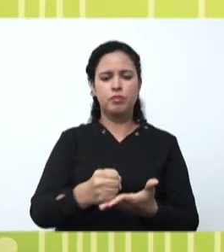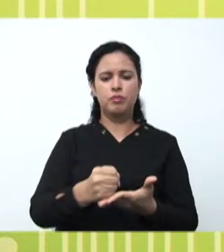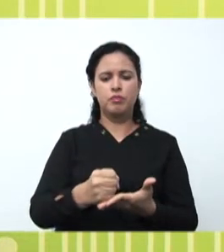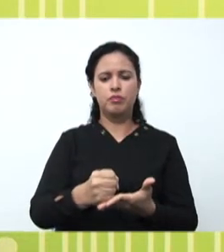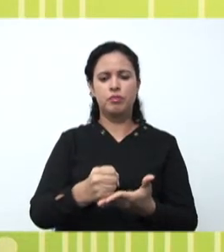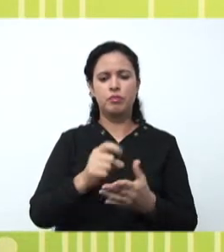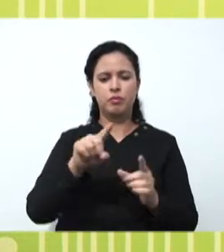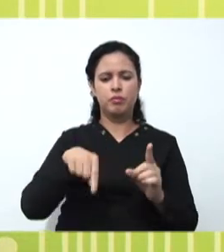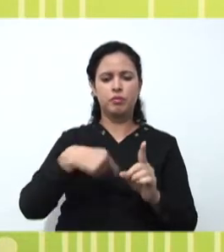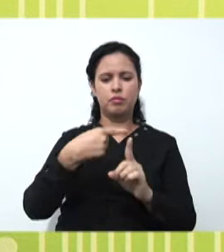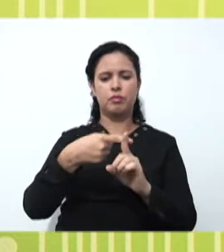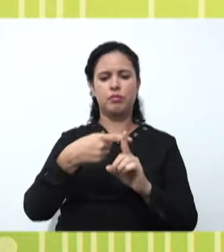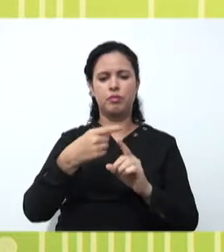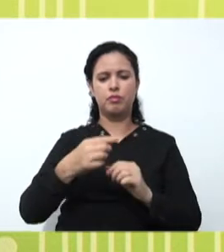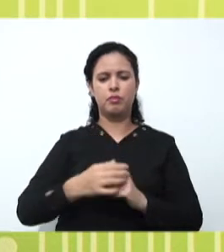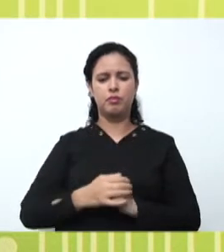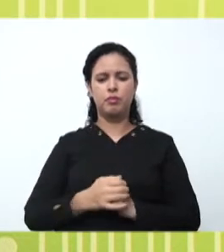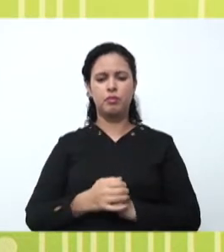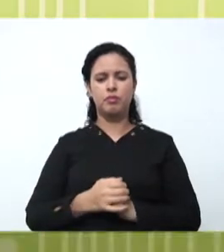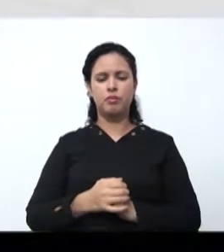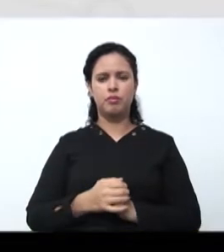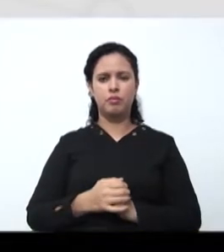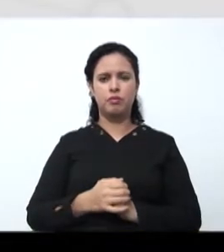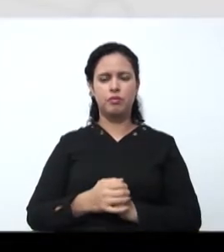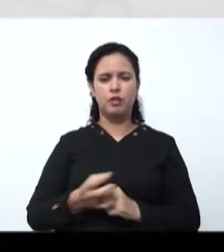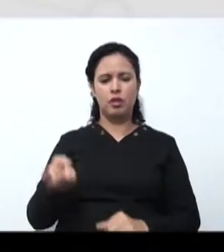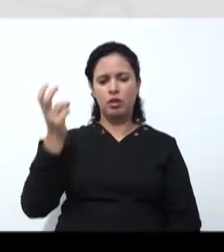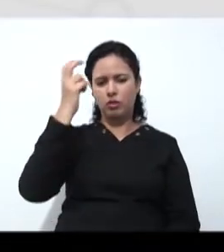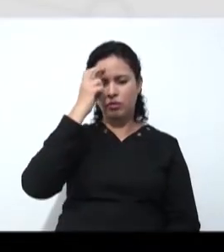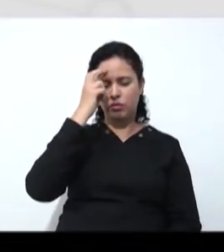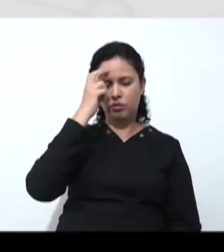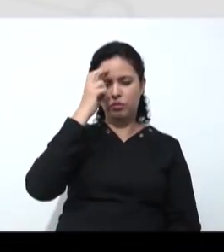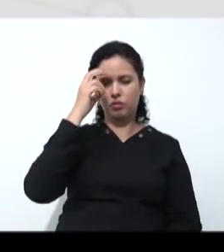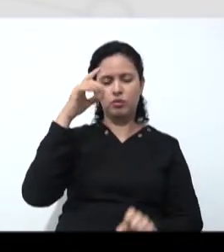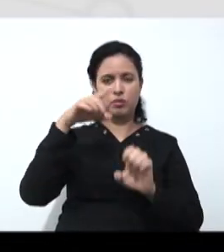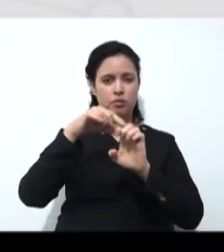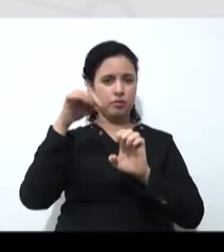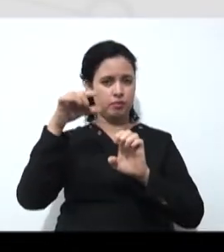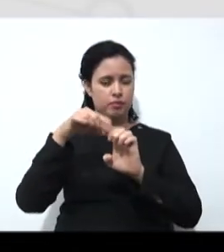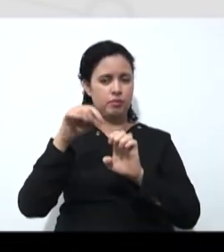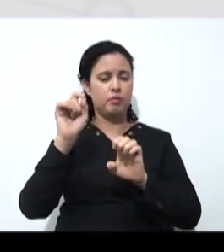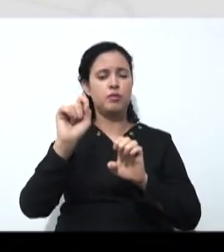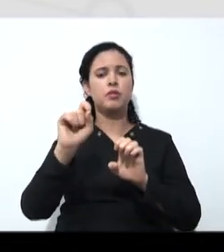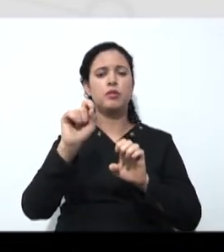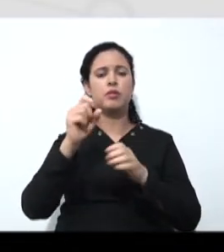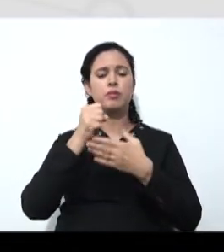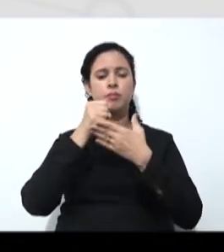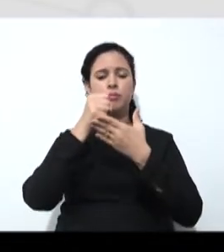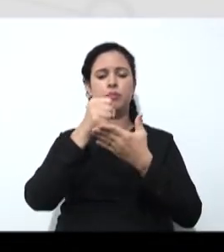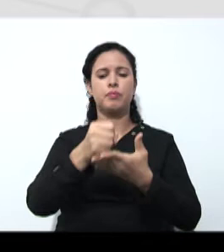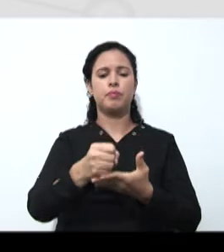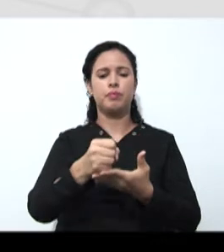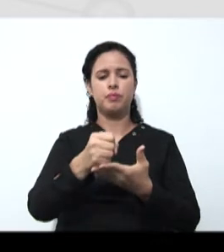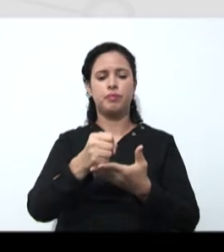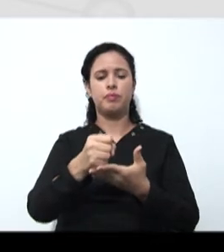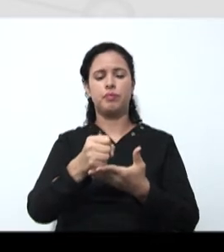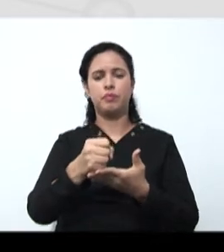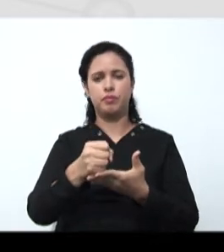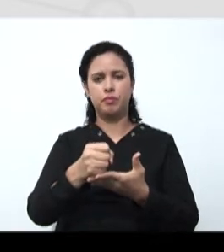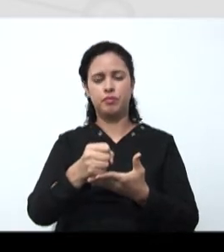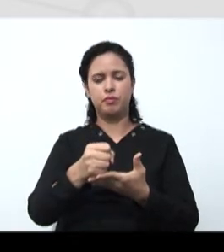mais positiva. A cultura empreendedora, ela traz aí uma questão interessante também,